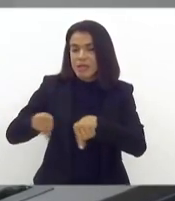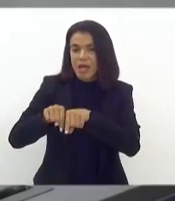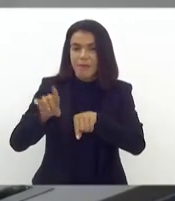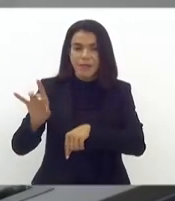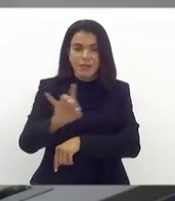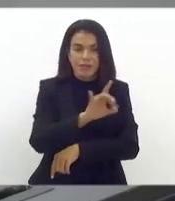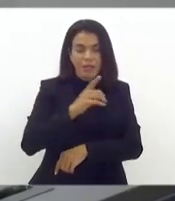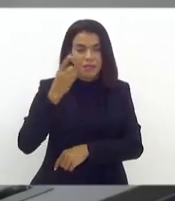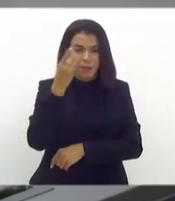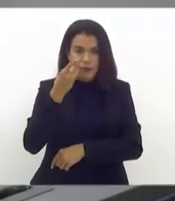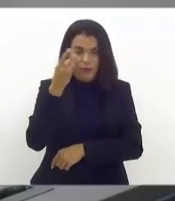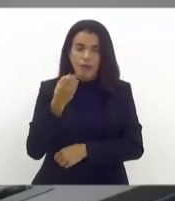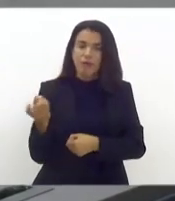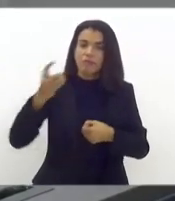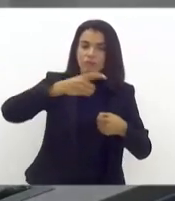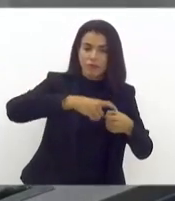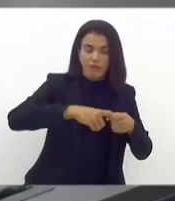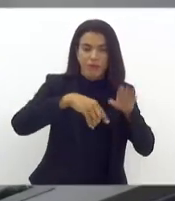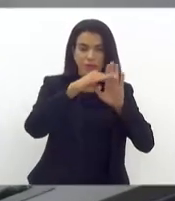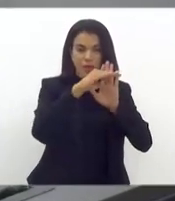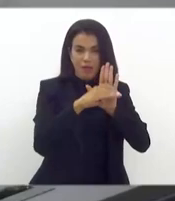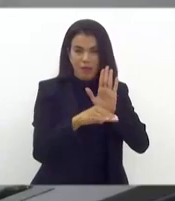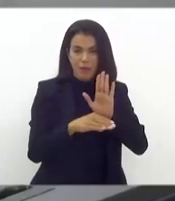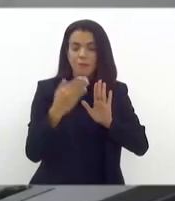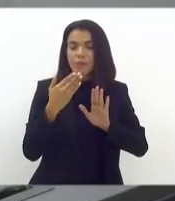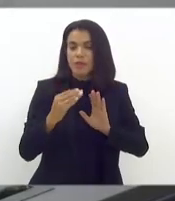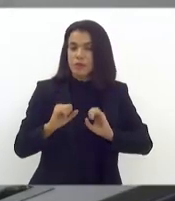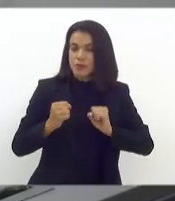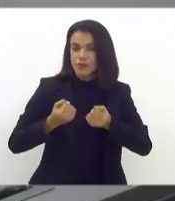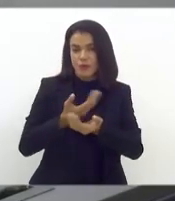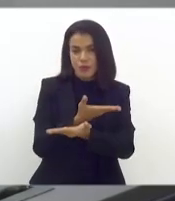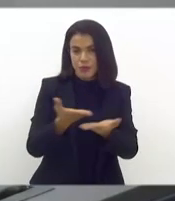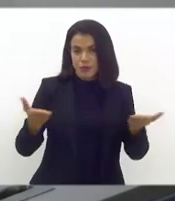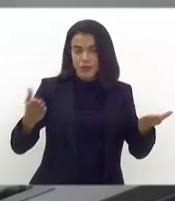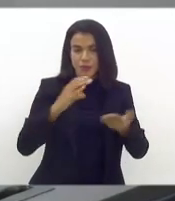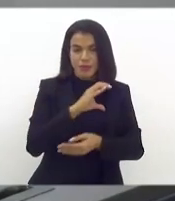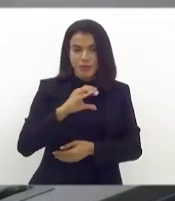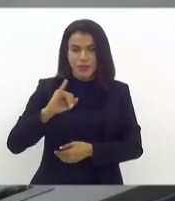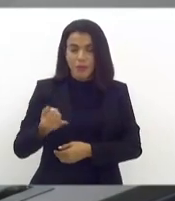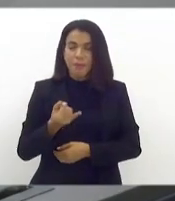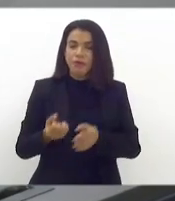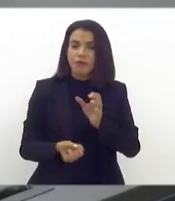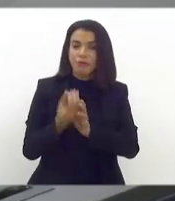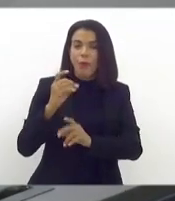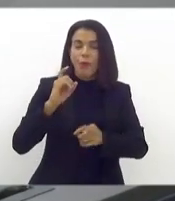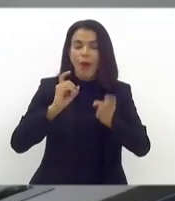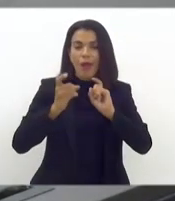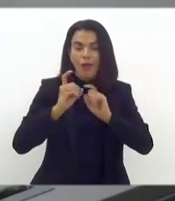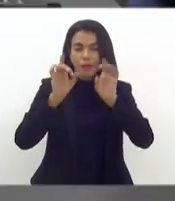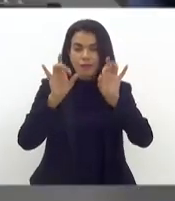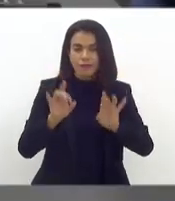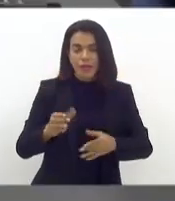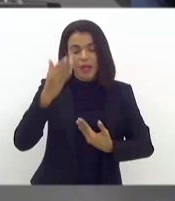pauta por algum motivo. Então, regressá-los à pauta, pedir o esforço da CCJ para a gente fazer uma sessão extraordinária nesse sentido.